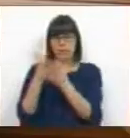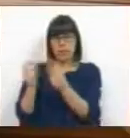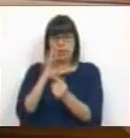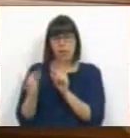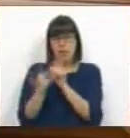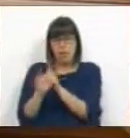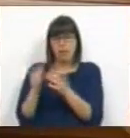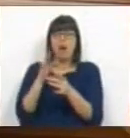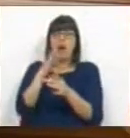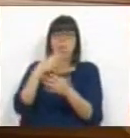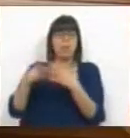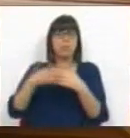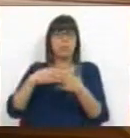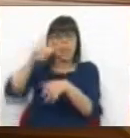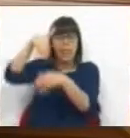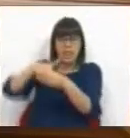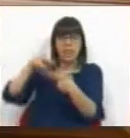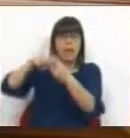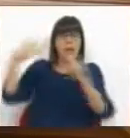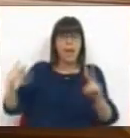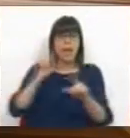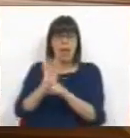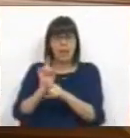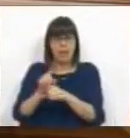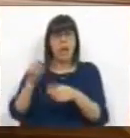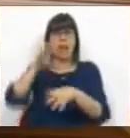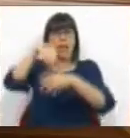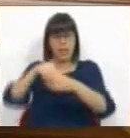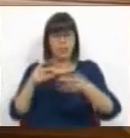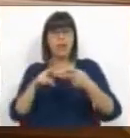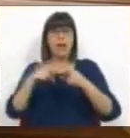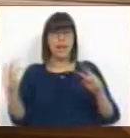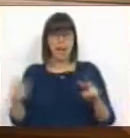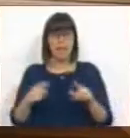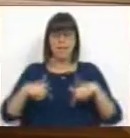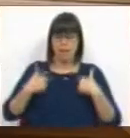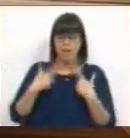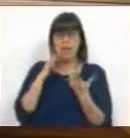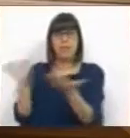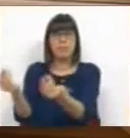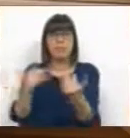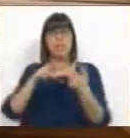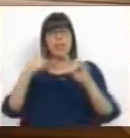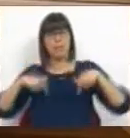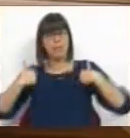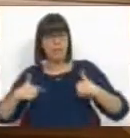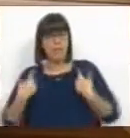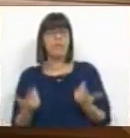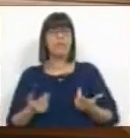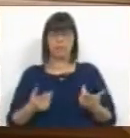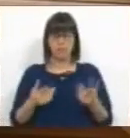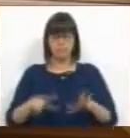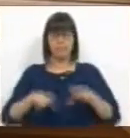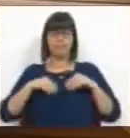qual for a força política que esteja ou que esteve à frente dos destinos dos municípios. A verdade é que as autarquias locais